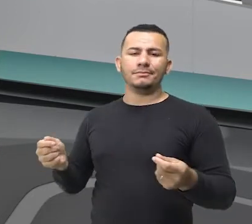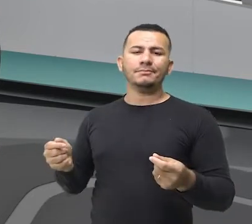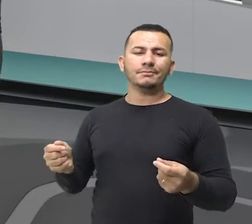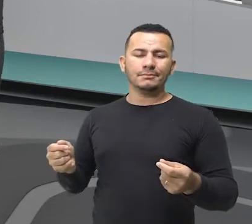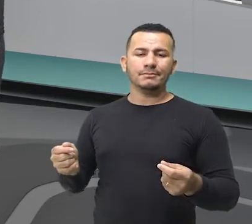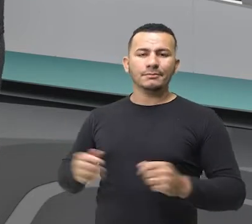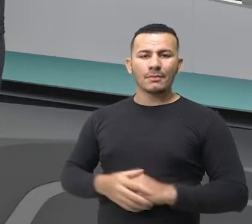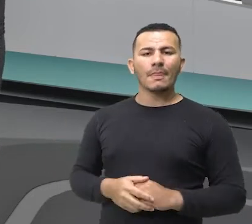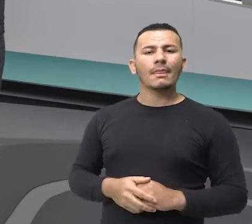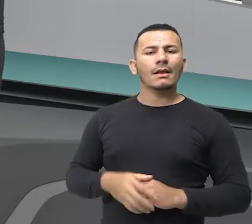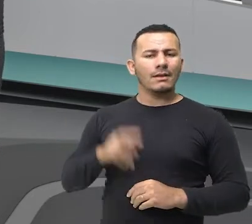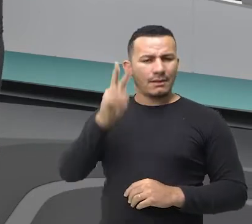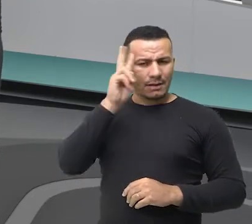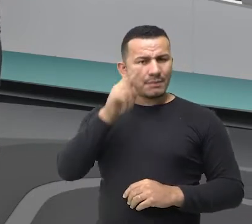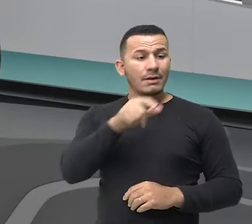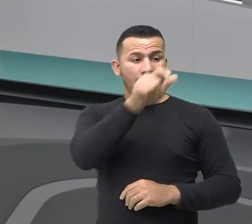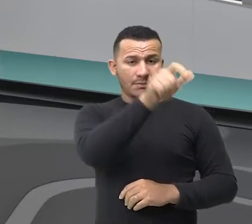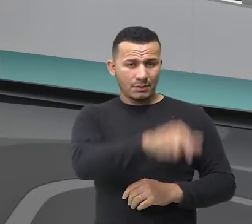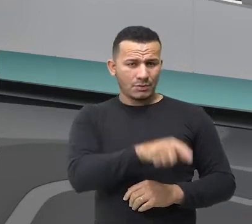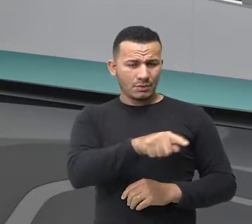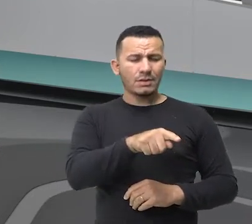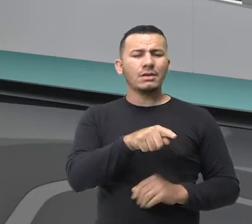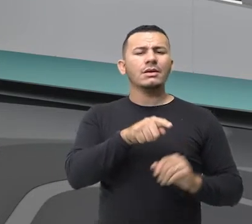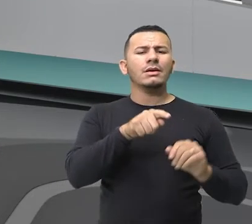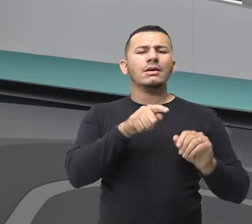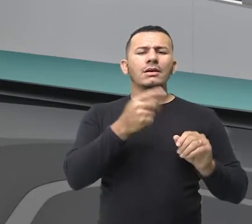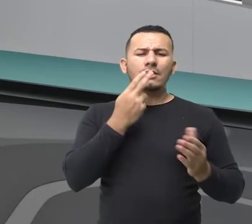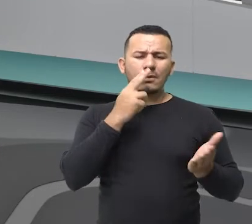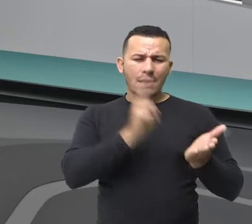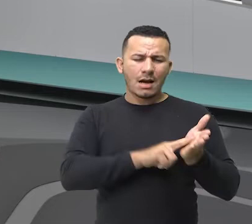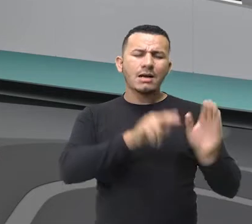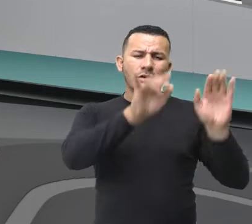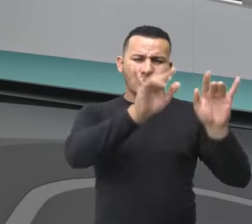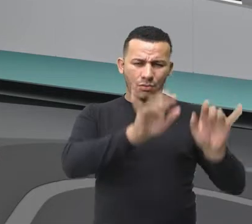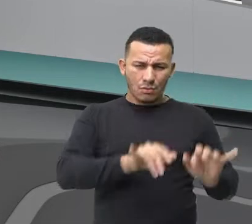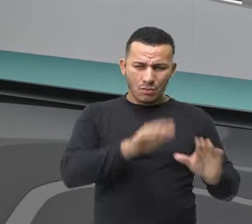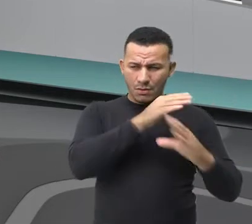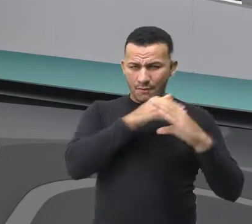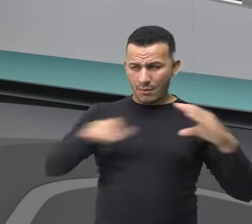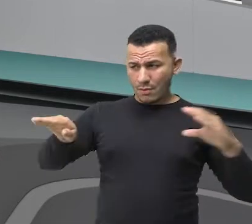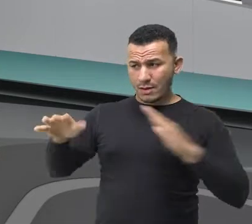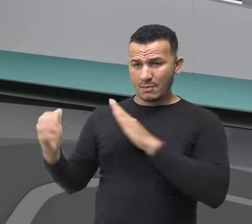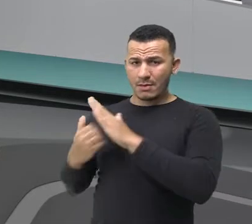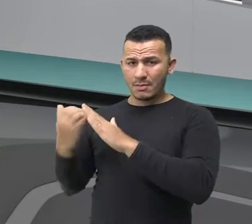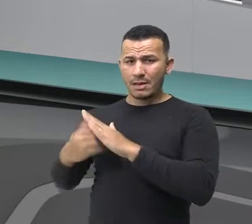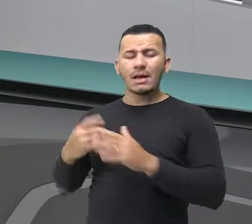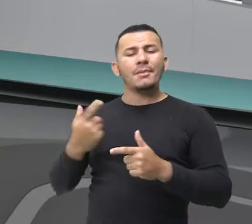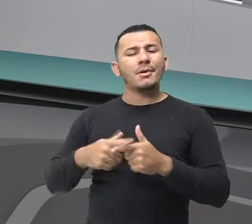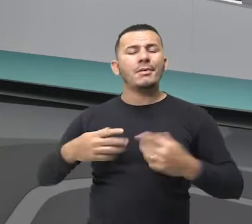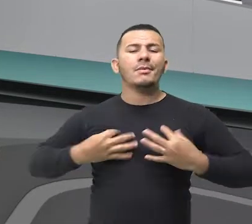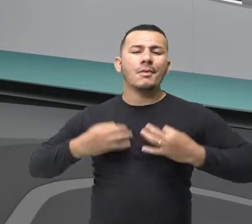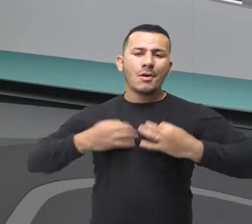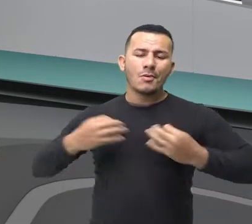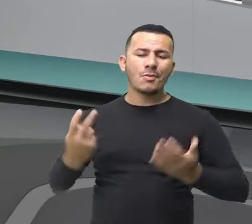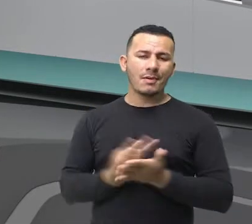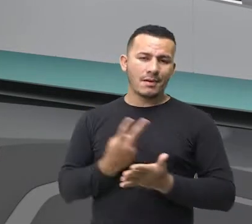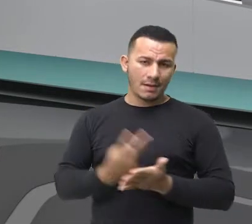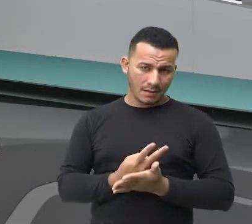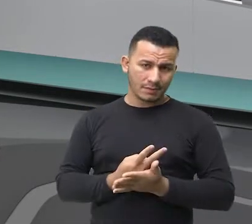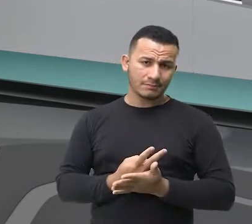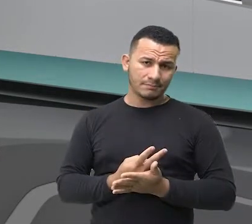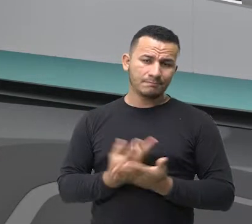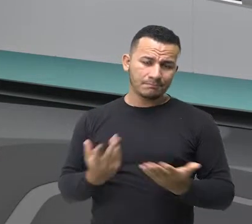a gente viu que a pessoa que enviou esse texto teve problemas com a roupa ela não queria aquela roupa certa